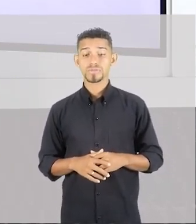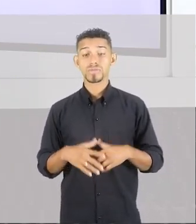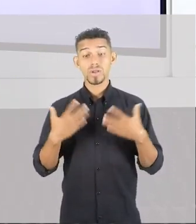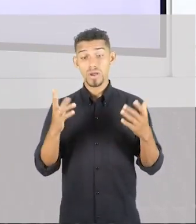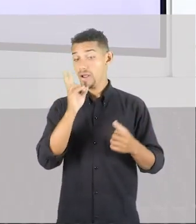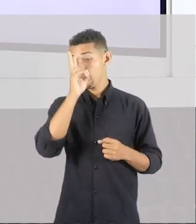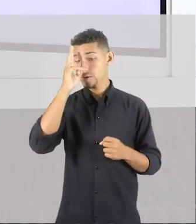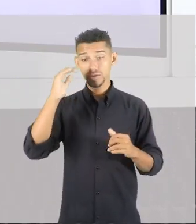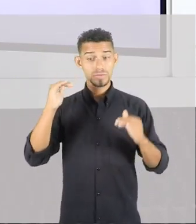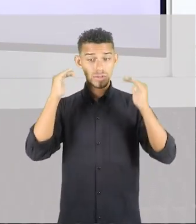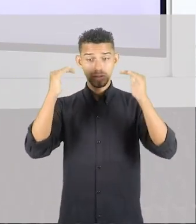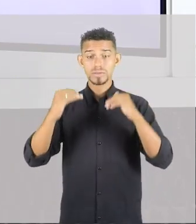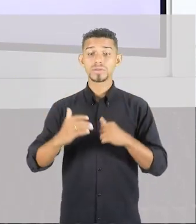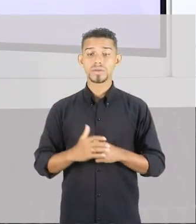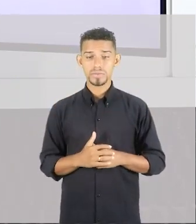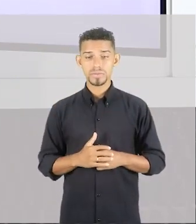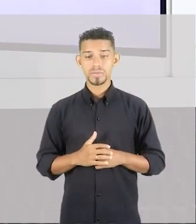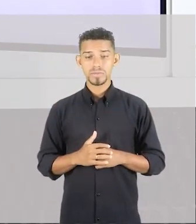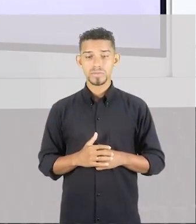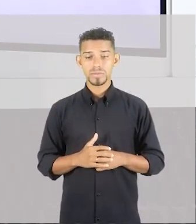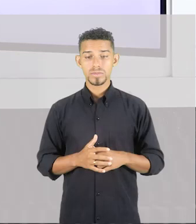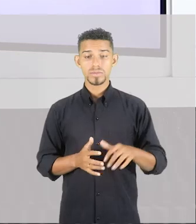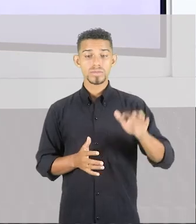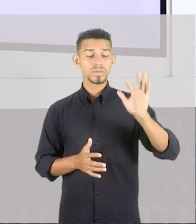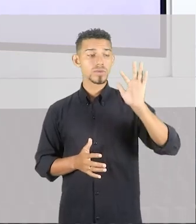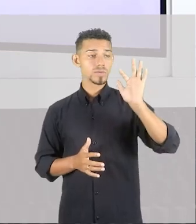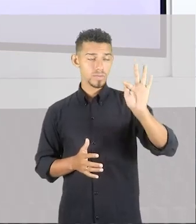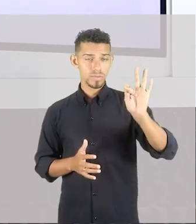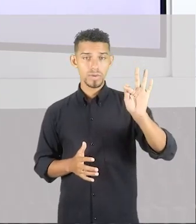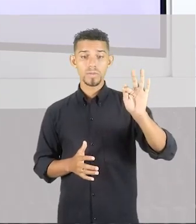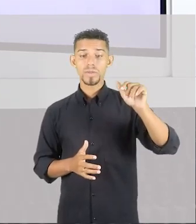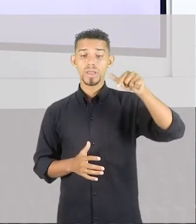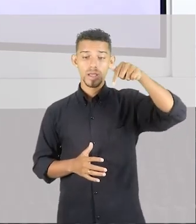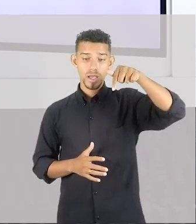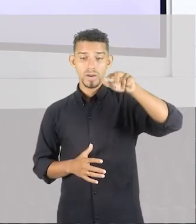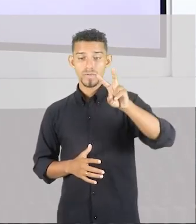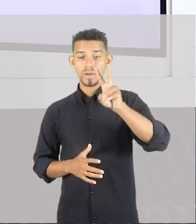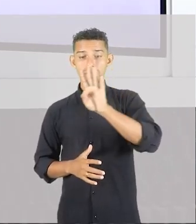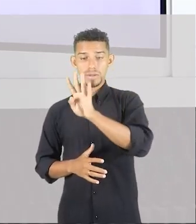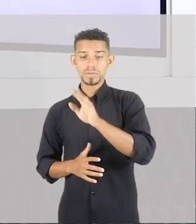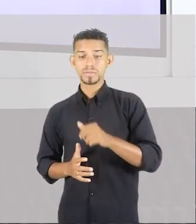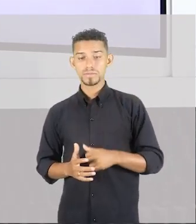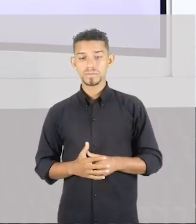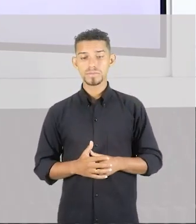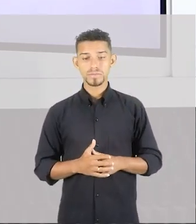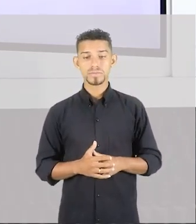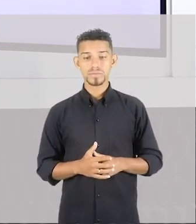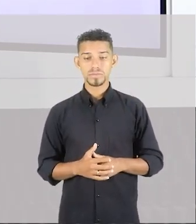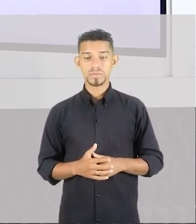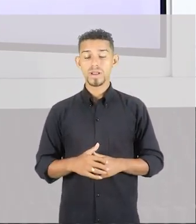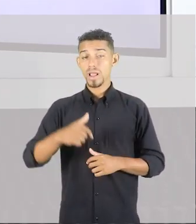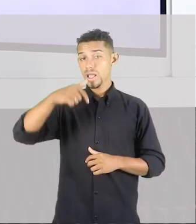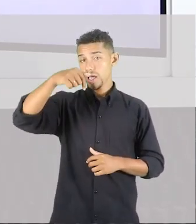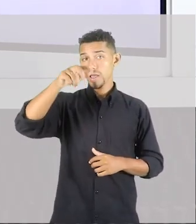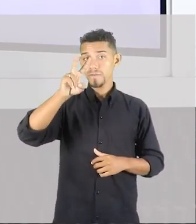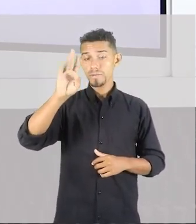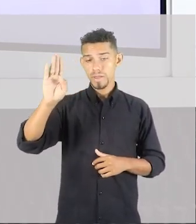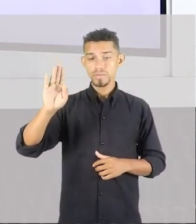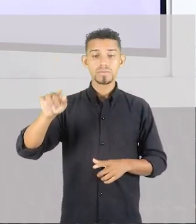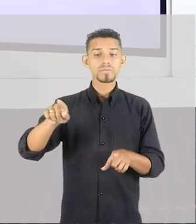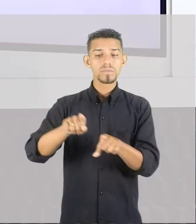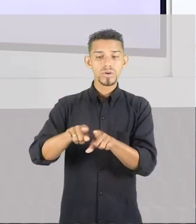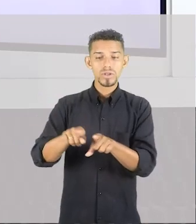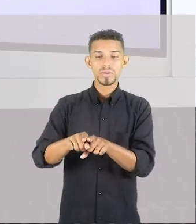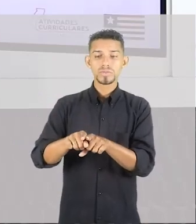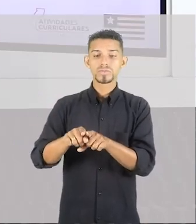força é máximo. Aí fica só assim, ó. Quero ver bem. Força magnética, QVB. Porque o seno de 90 é 1.